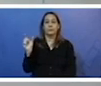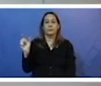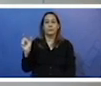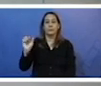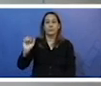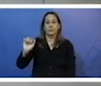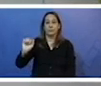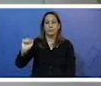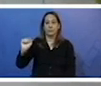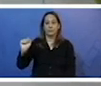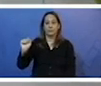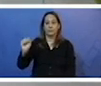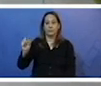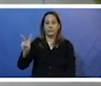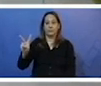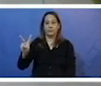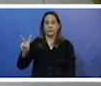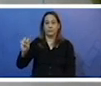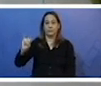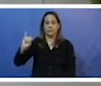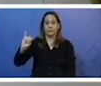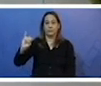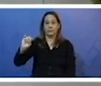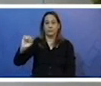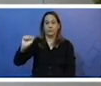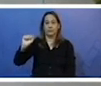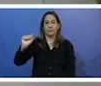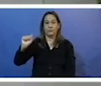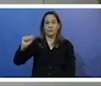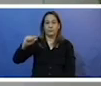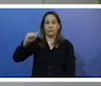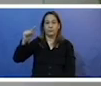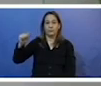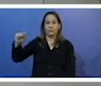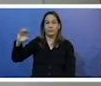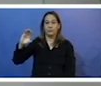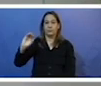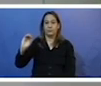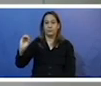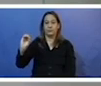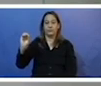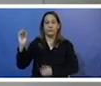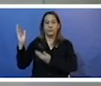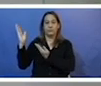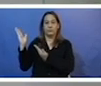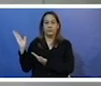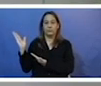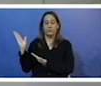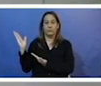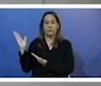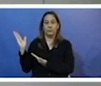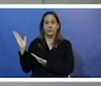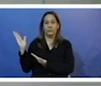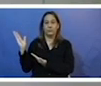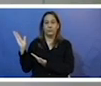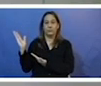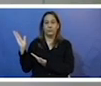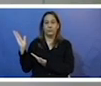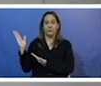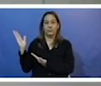letra maiúscula. Então, vou começar com A maiúsculo. Lembra dele? O A. Ó, o